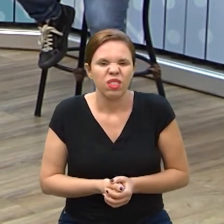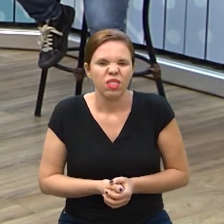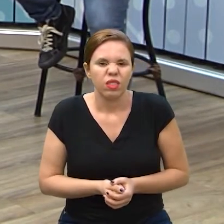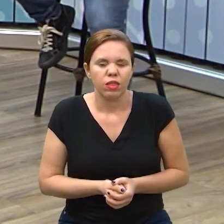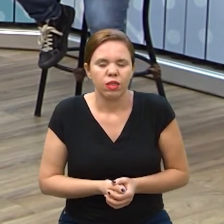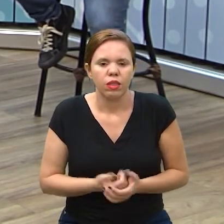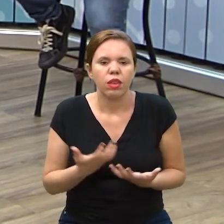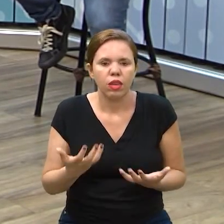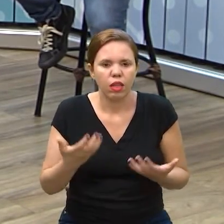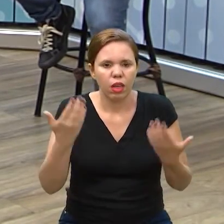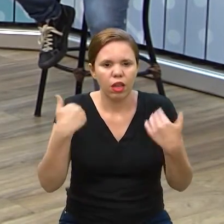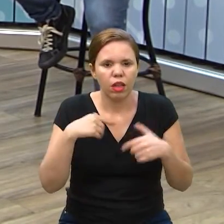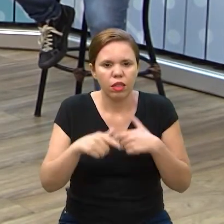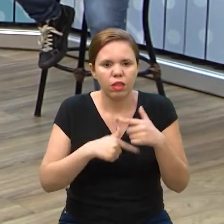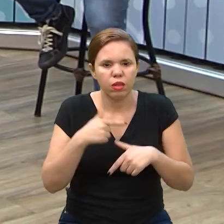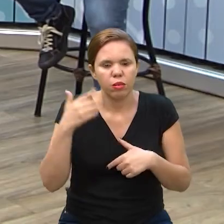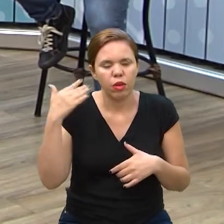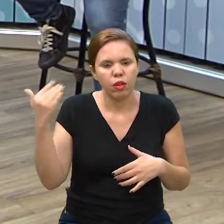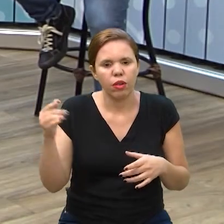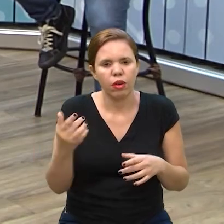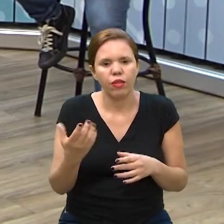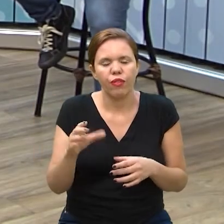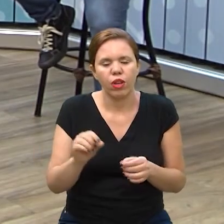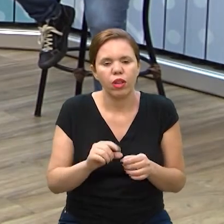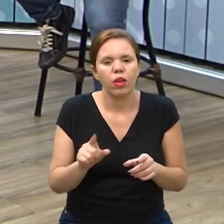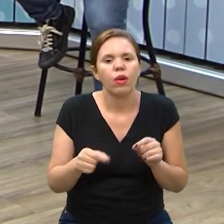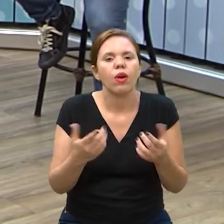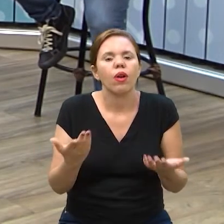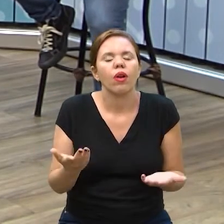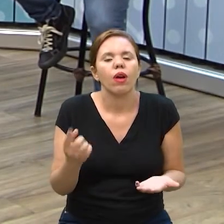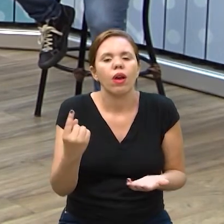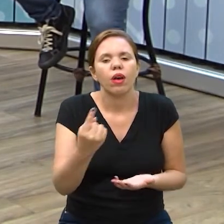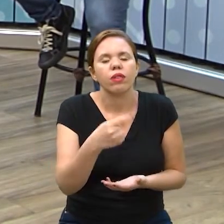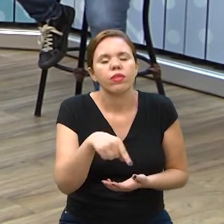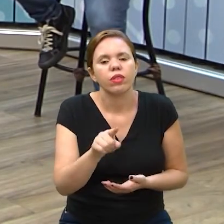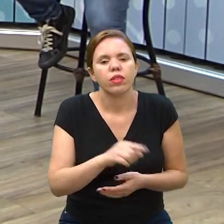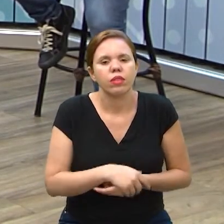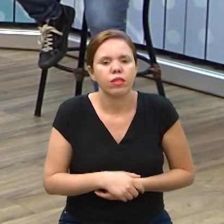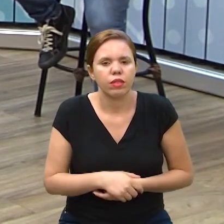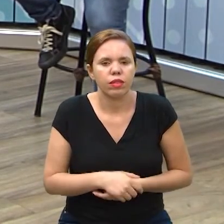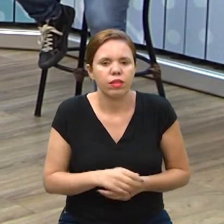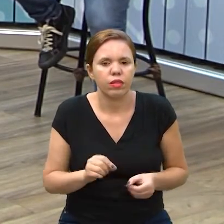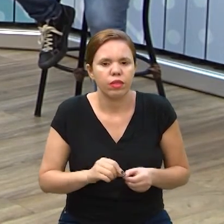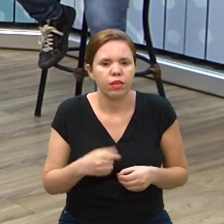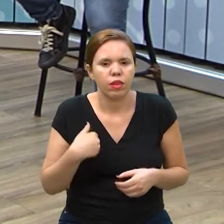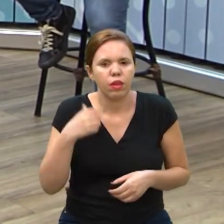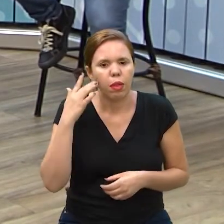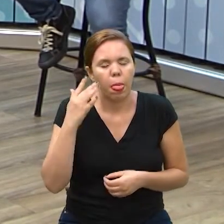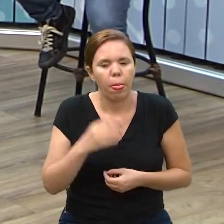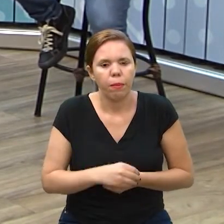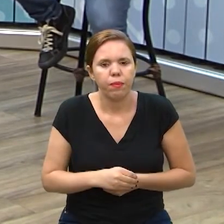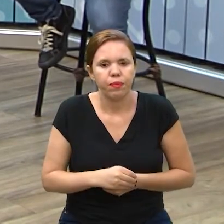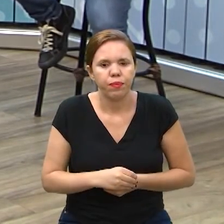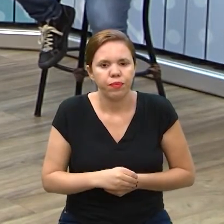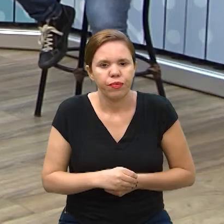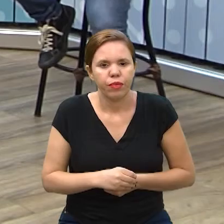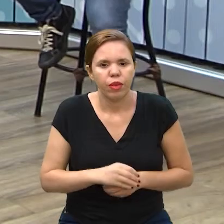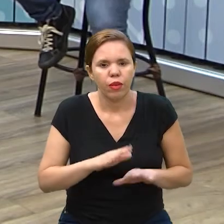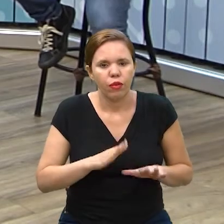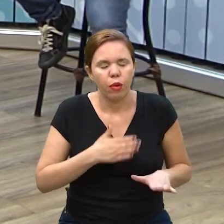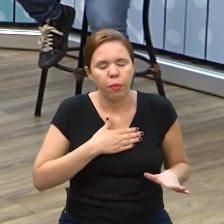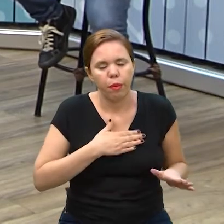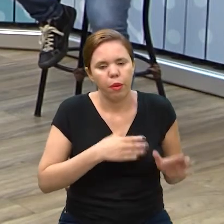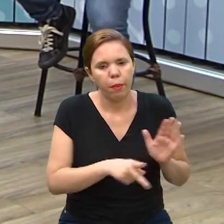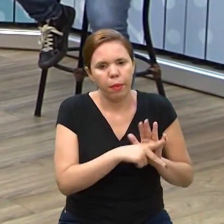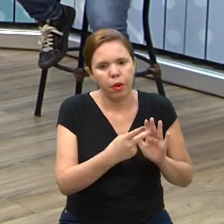né? Eu quero ser influencer, Silvia e Tomás. O que cada um de vocês faria? Bom, eu acho que eu ficaria